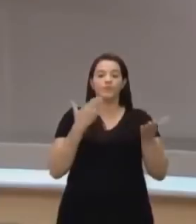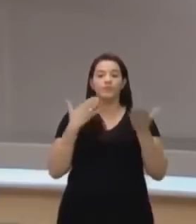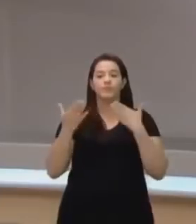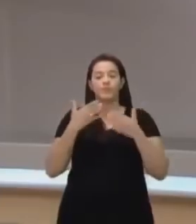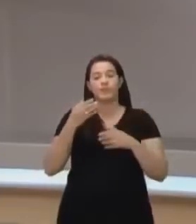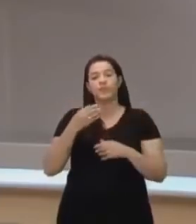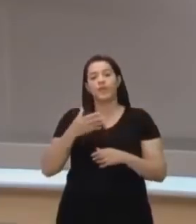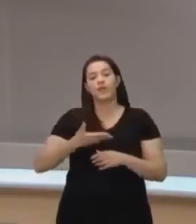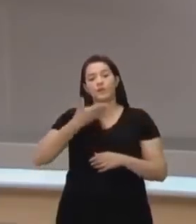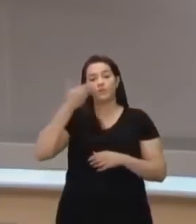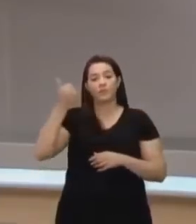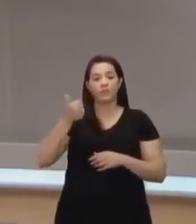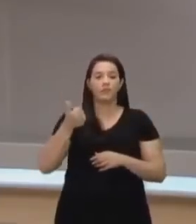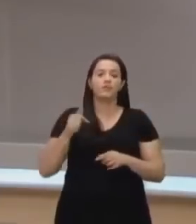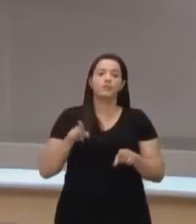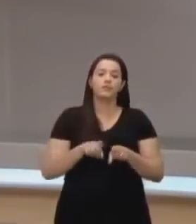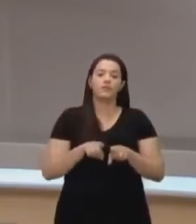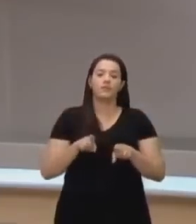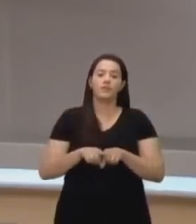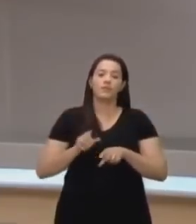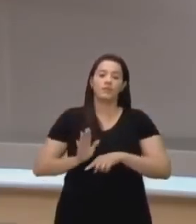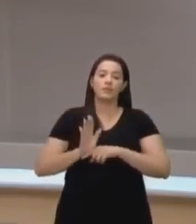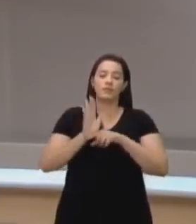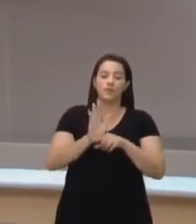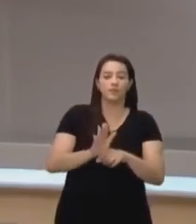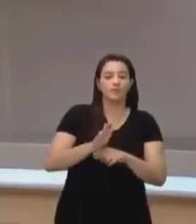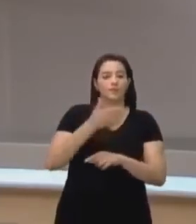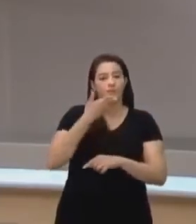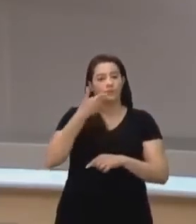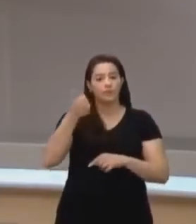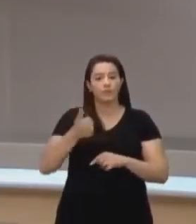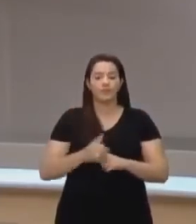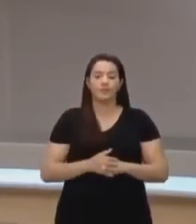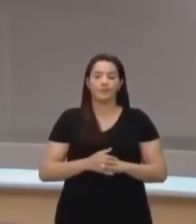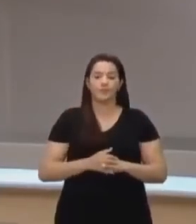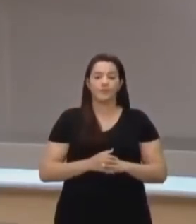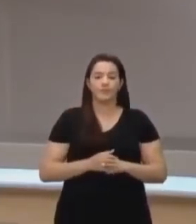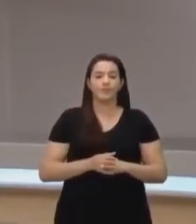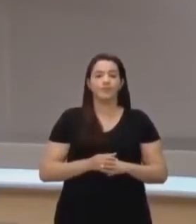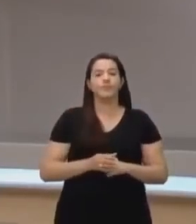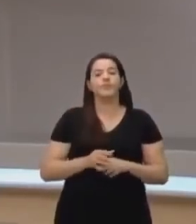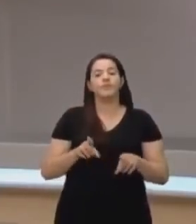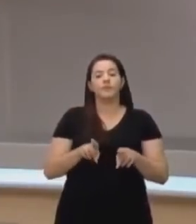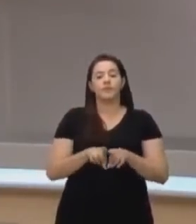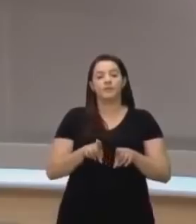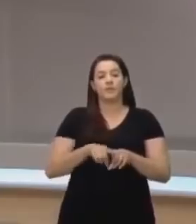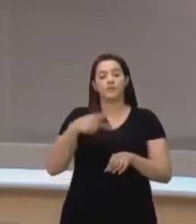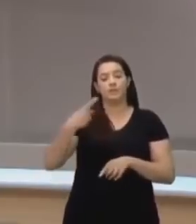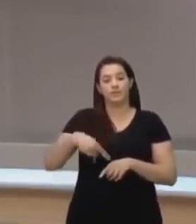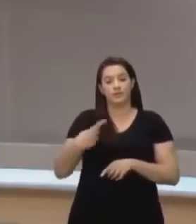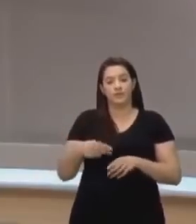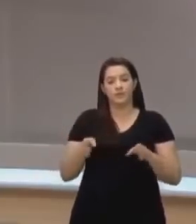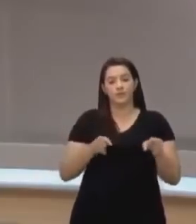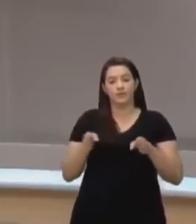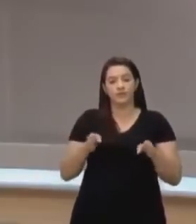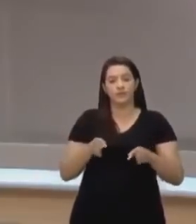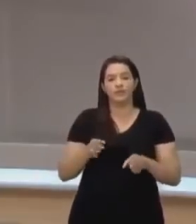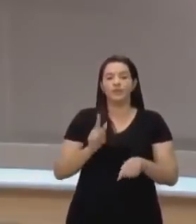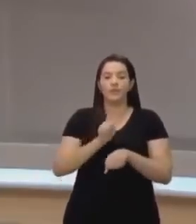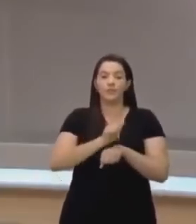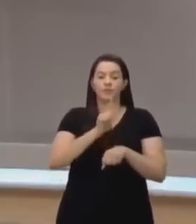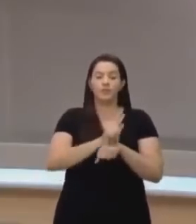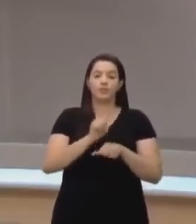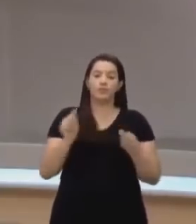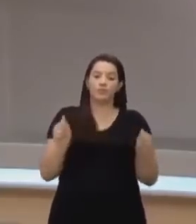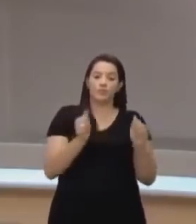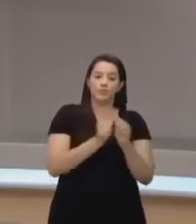as melhorias e não só discutindo, contribuindo para essas melhorias. Então, eu acredito que nesse momento, mais uma vez, eles vão estar do lado dos